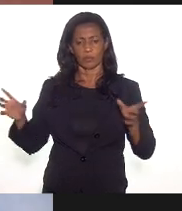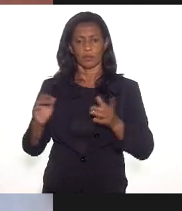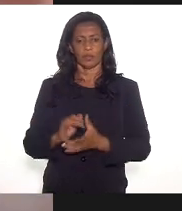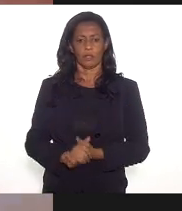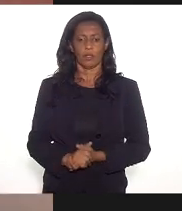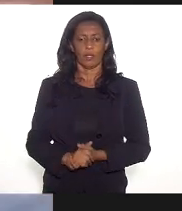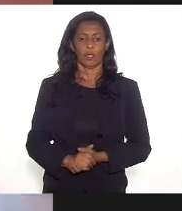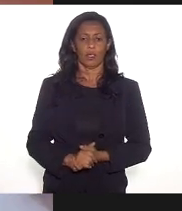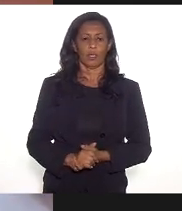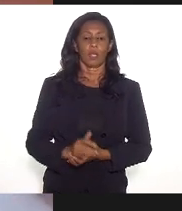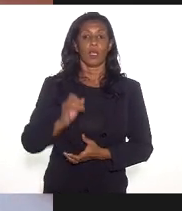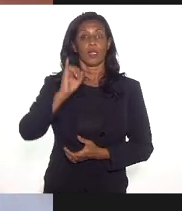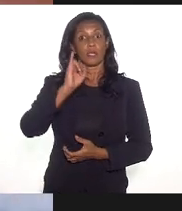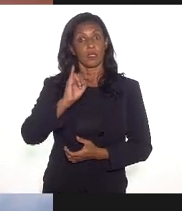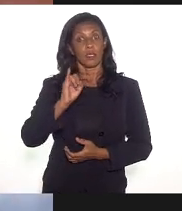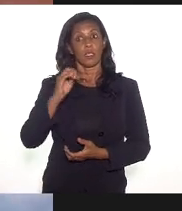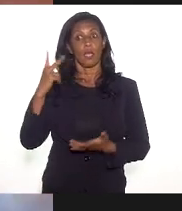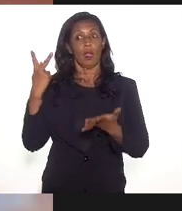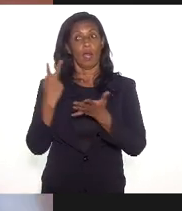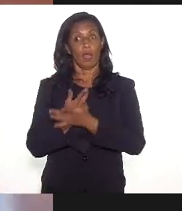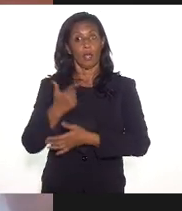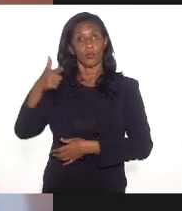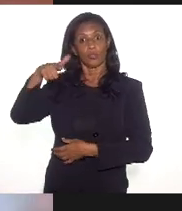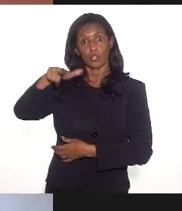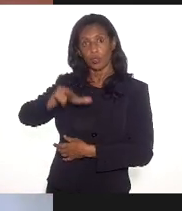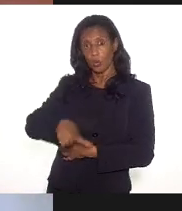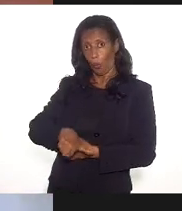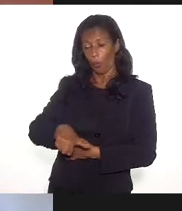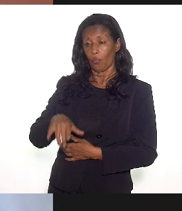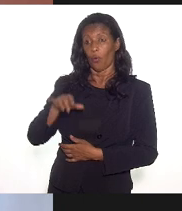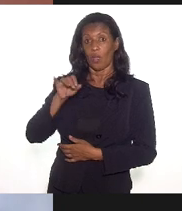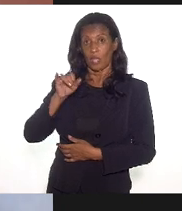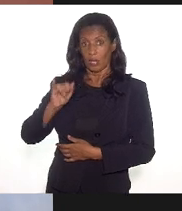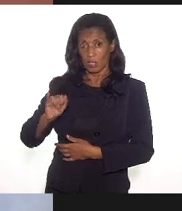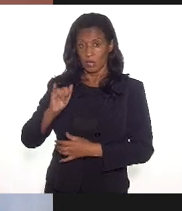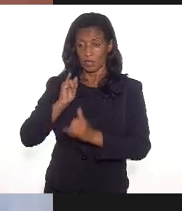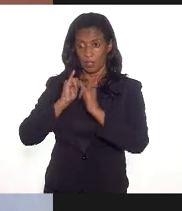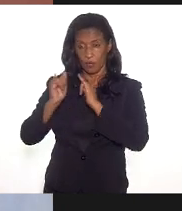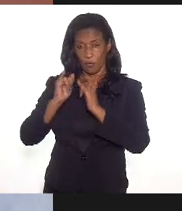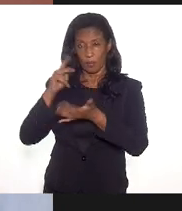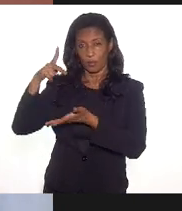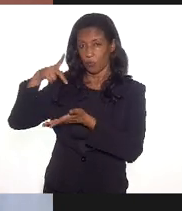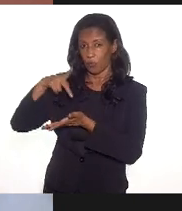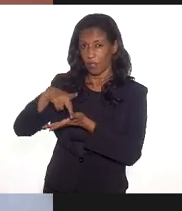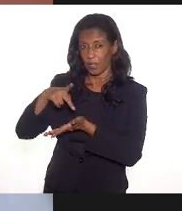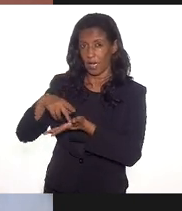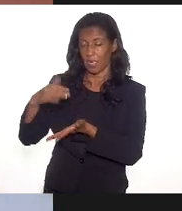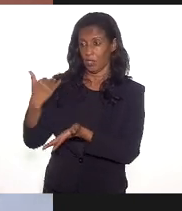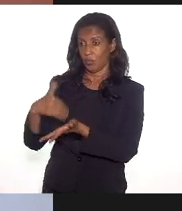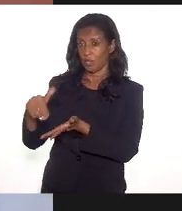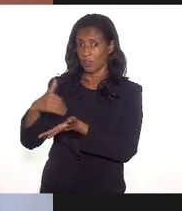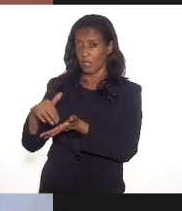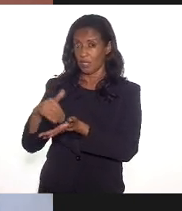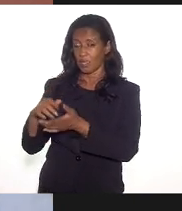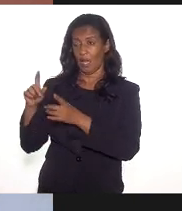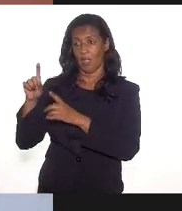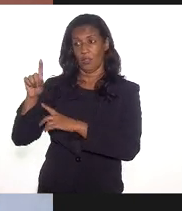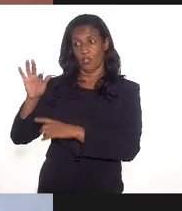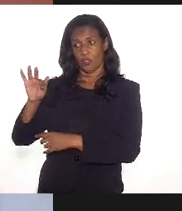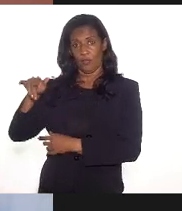uma insistência, isso aqui for verdade, e o secretário de Fazenda